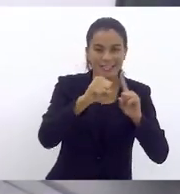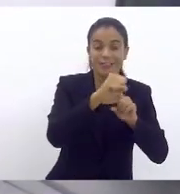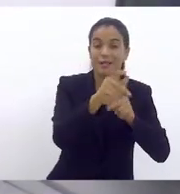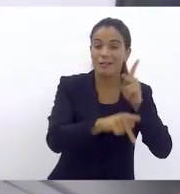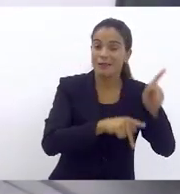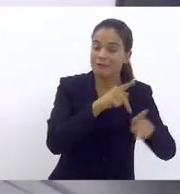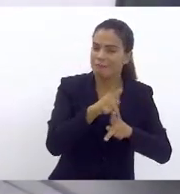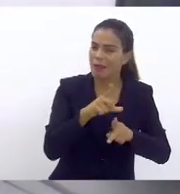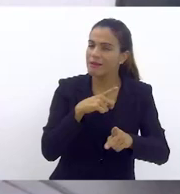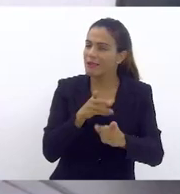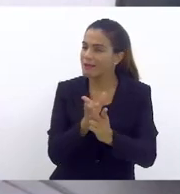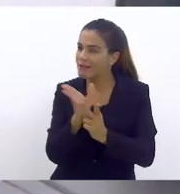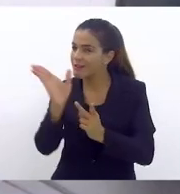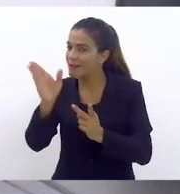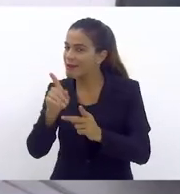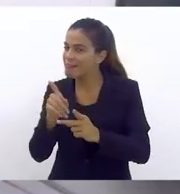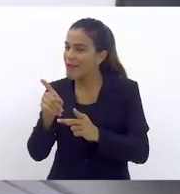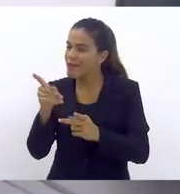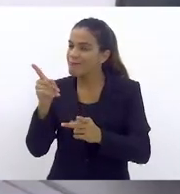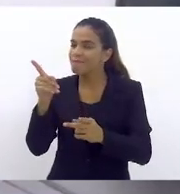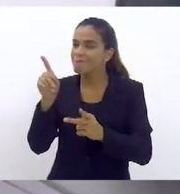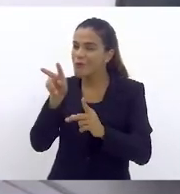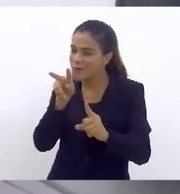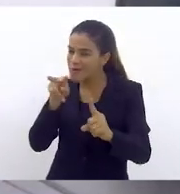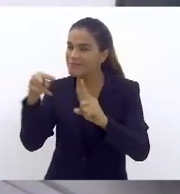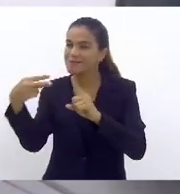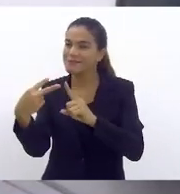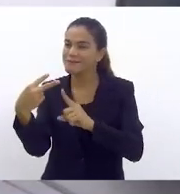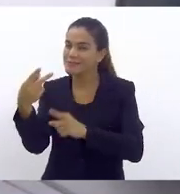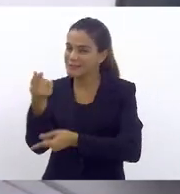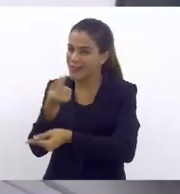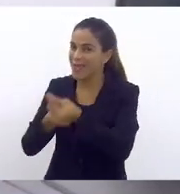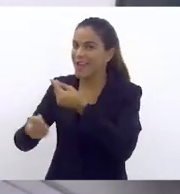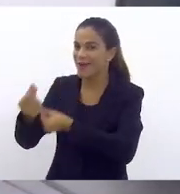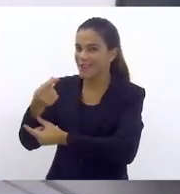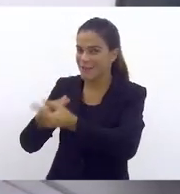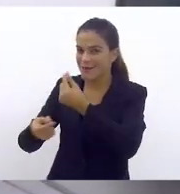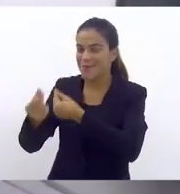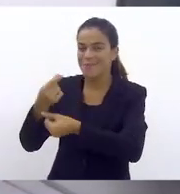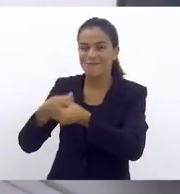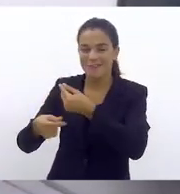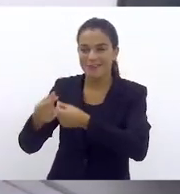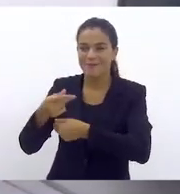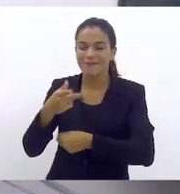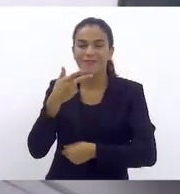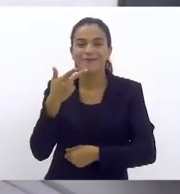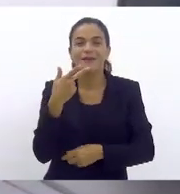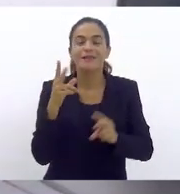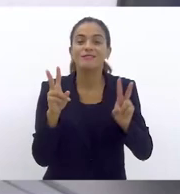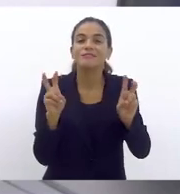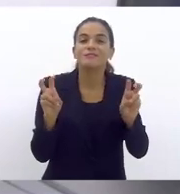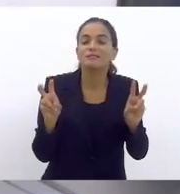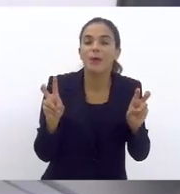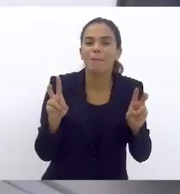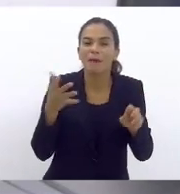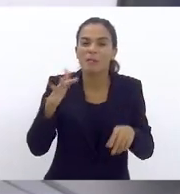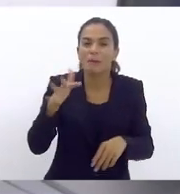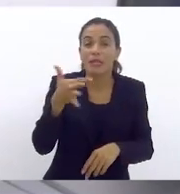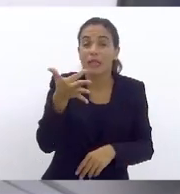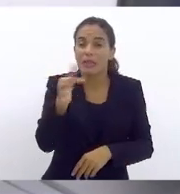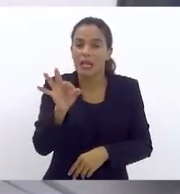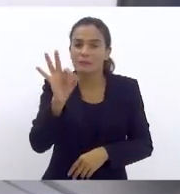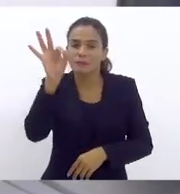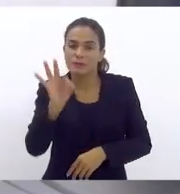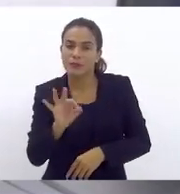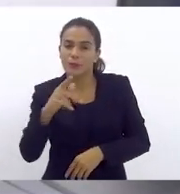populações Mas tem uma uma dimensão Econômica singular nós estamos falando aí de alguma coisa em torno de 10%